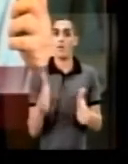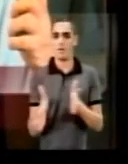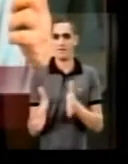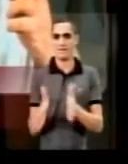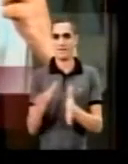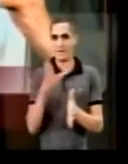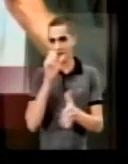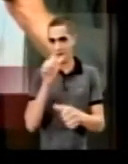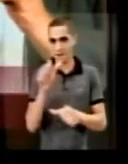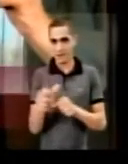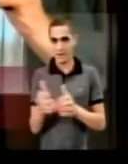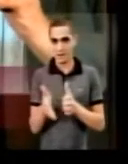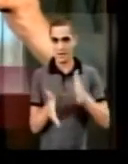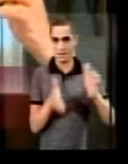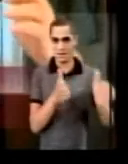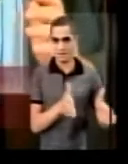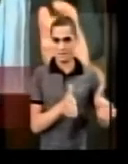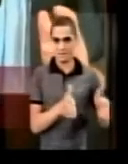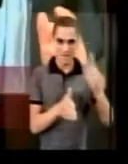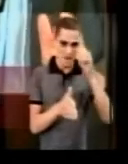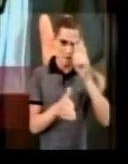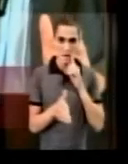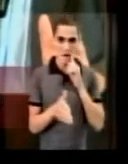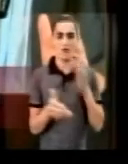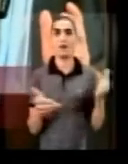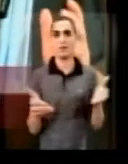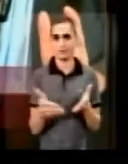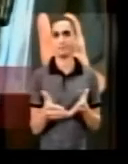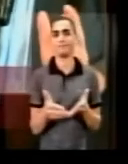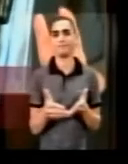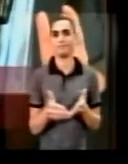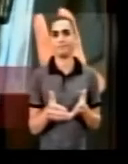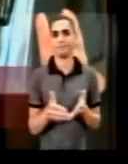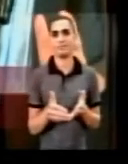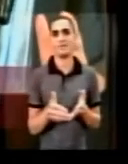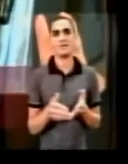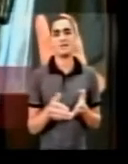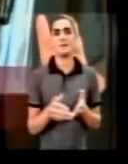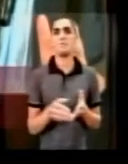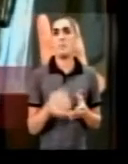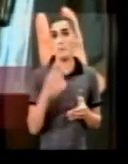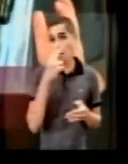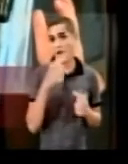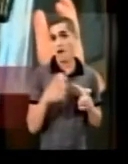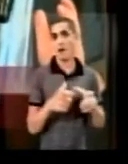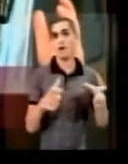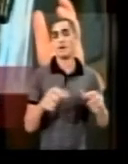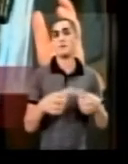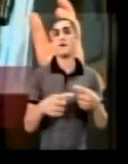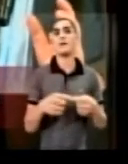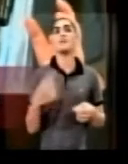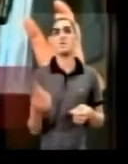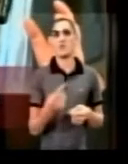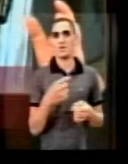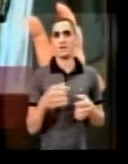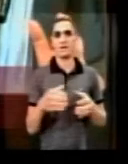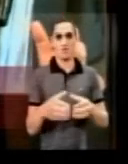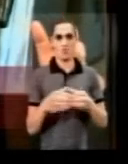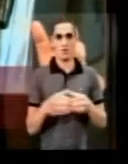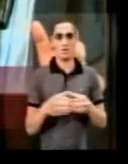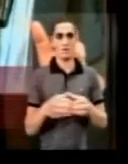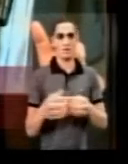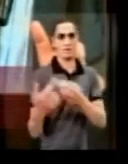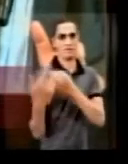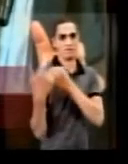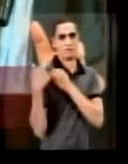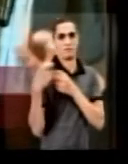comitê estamos numa expectativa de ver como se comportará o número